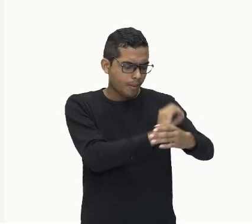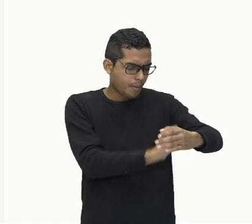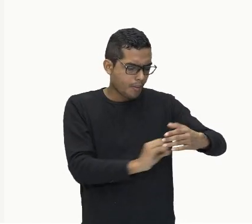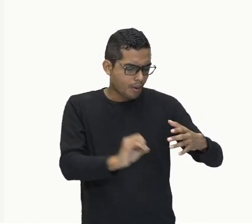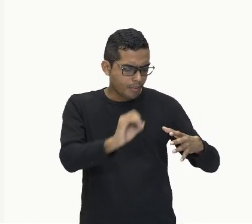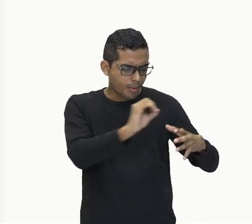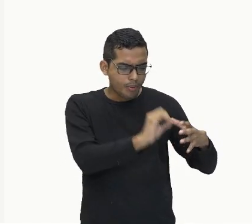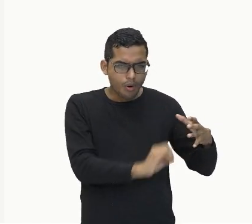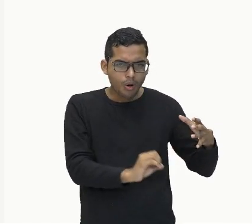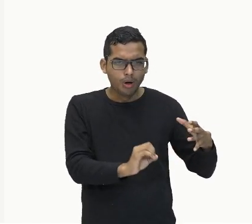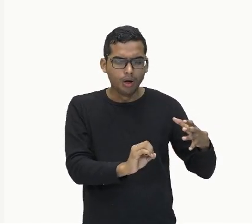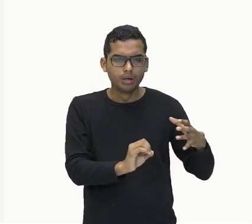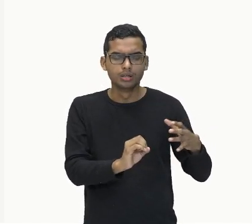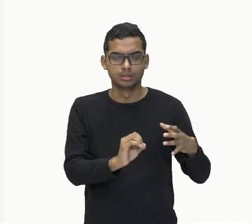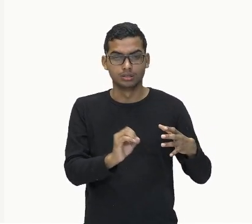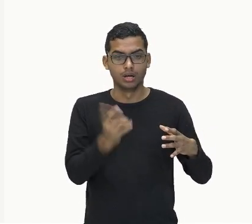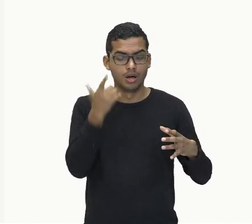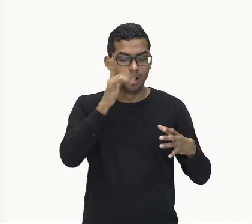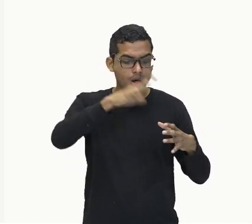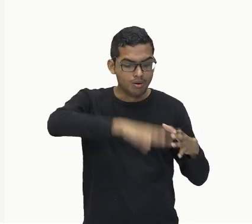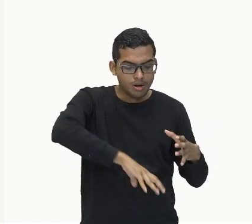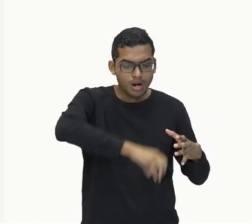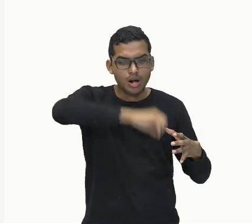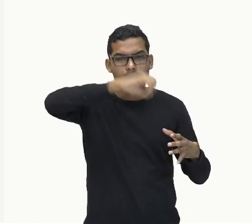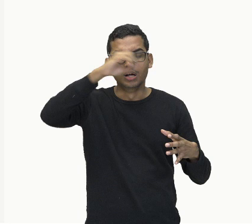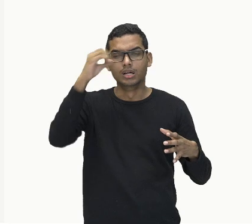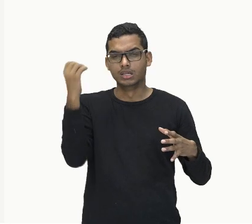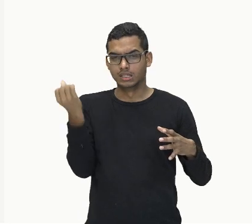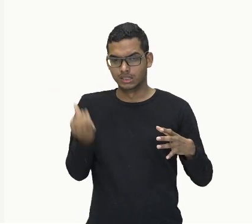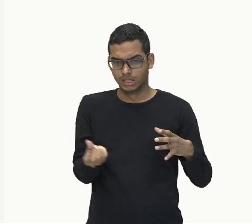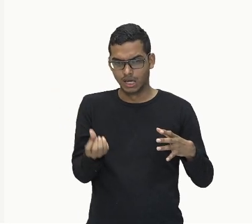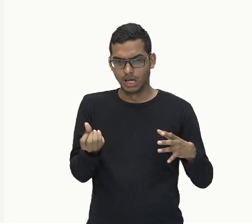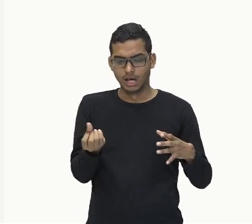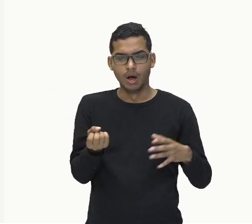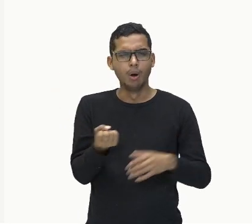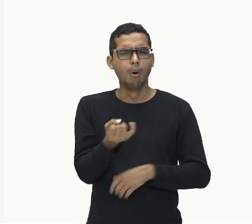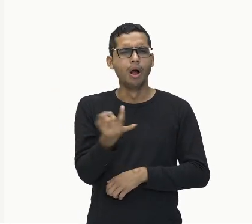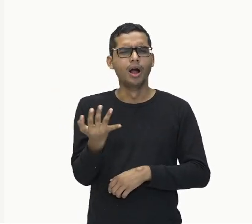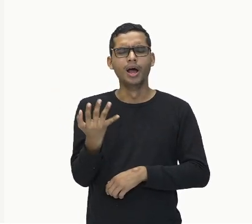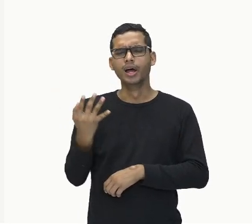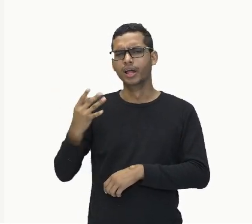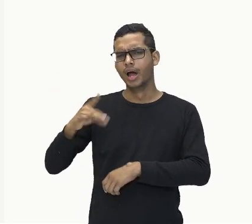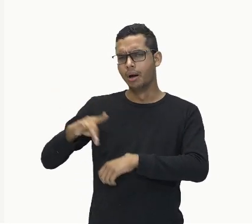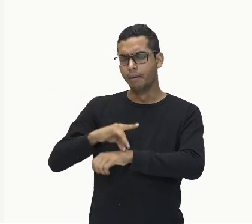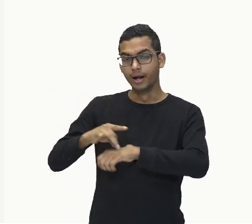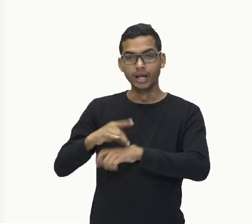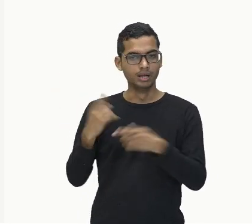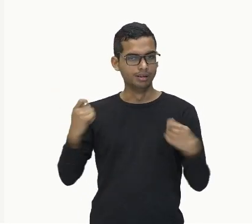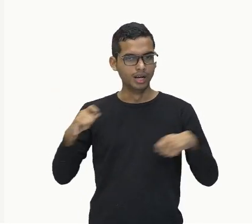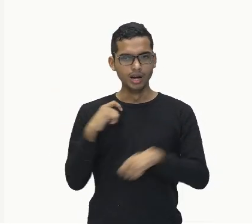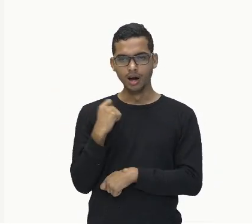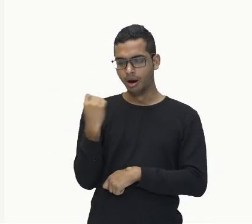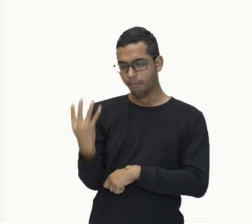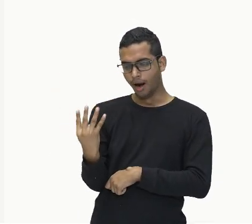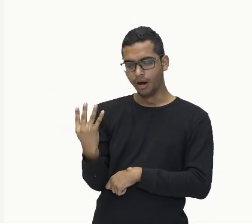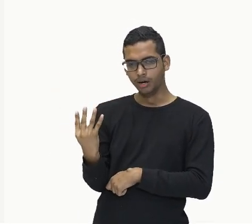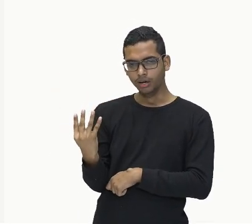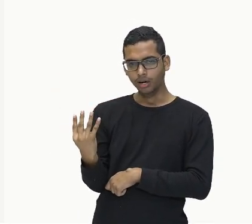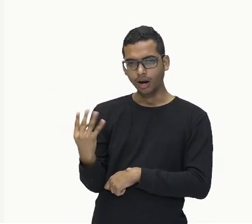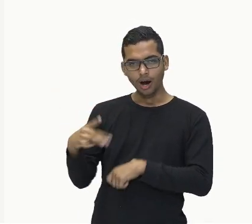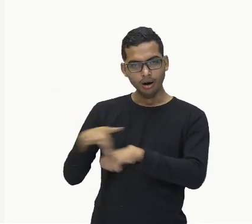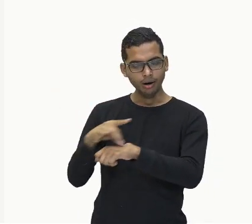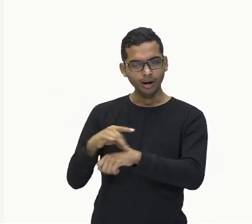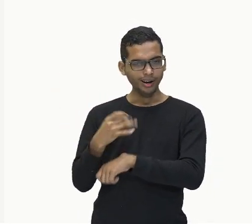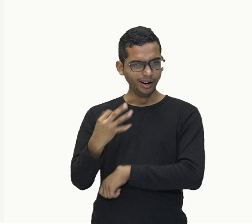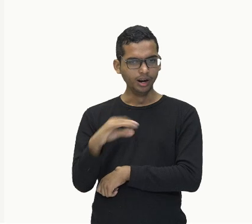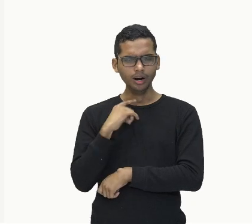6, quantas pretas a gente precisa? Precisamos de 4, não é? Se nós vamos retirar 6, ó, e